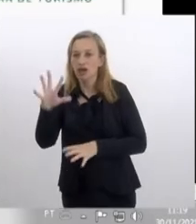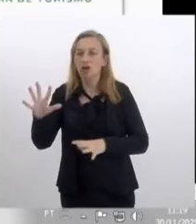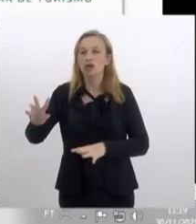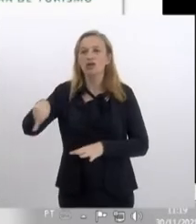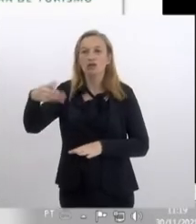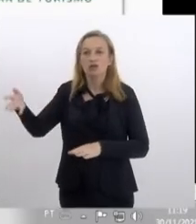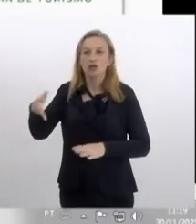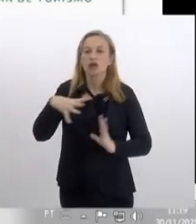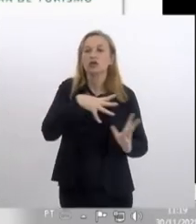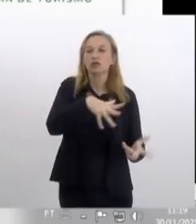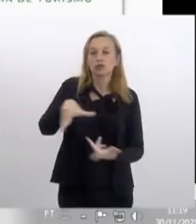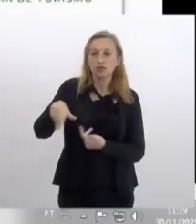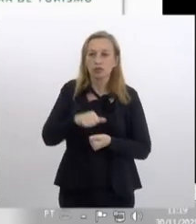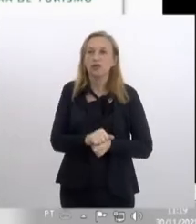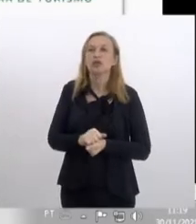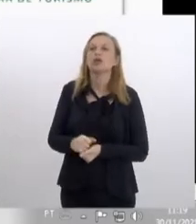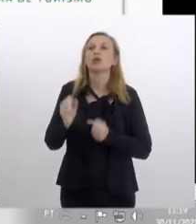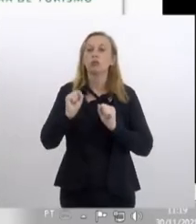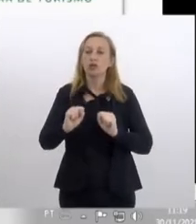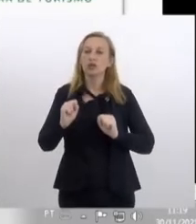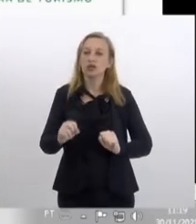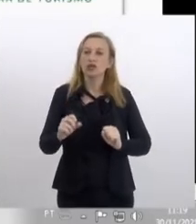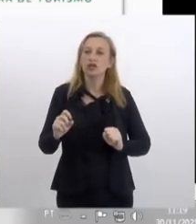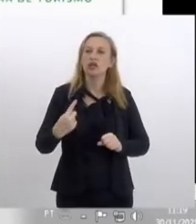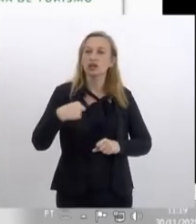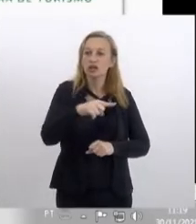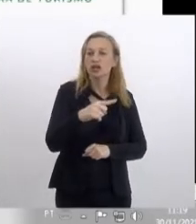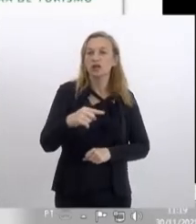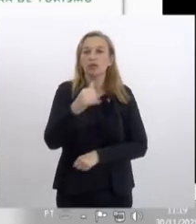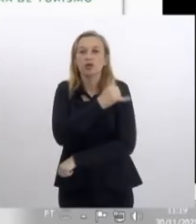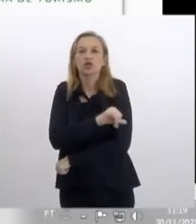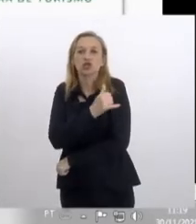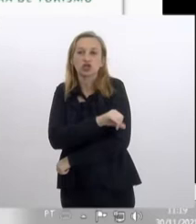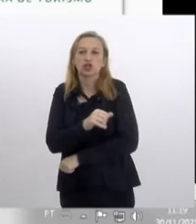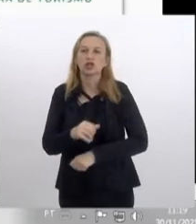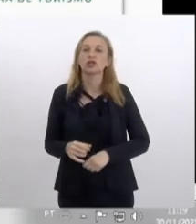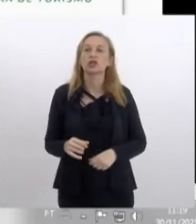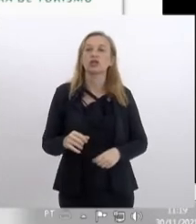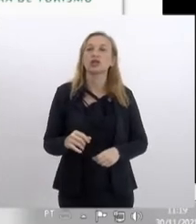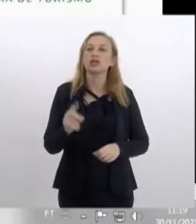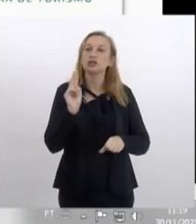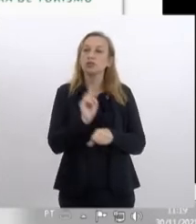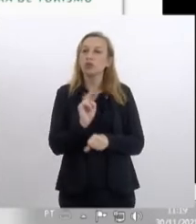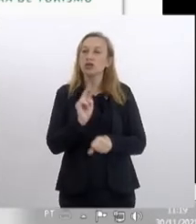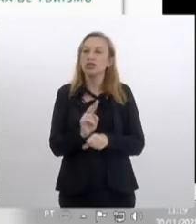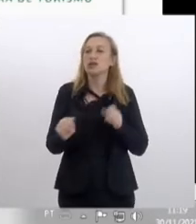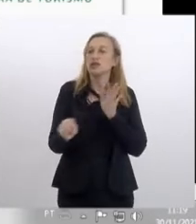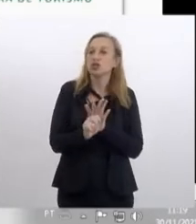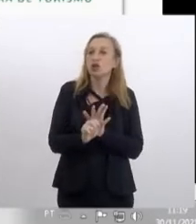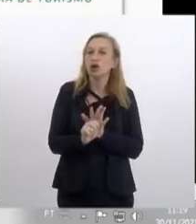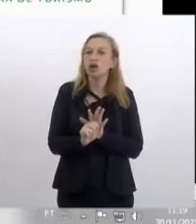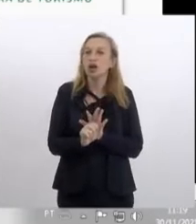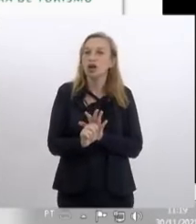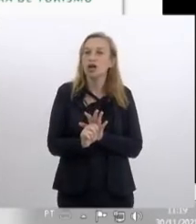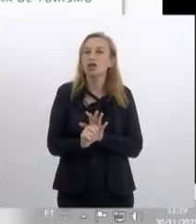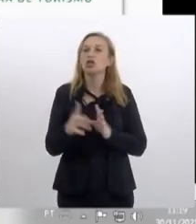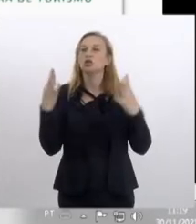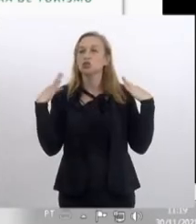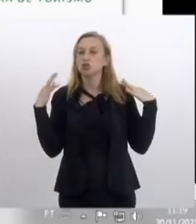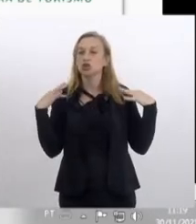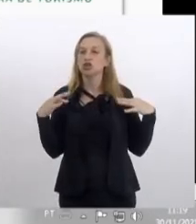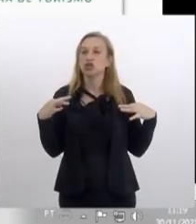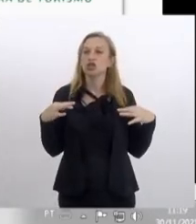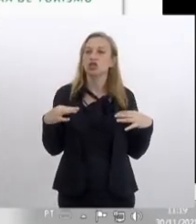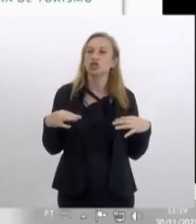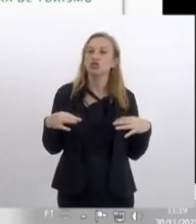internacional. Isso tudo a gente pode levar, né, para o Rio de Janeiro. Esse prevenção às drogas do turismo nacional e